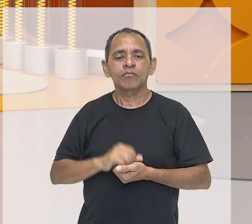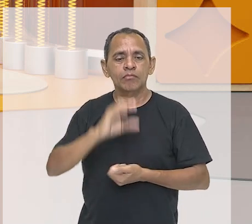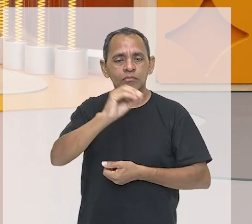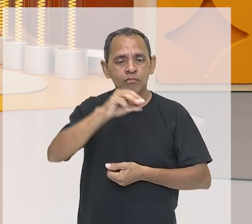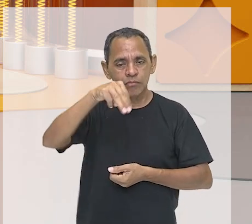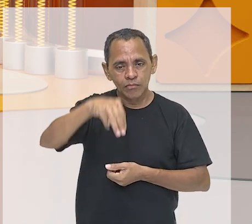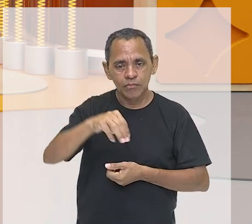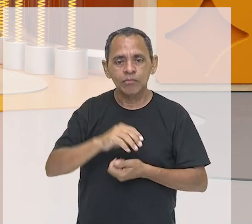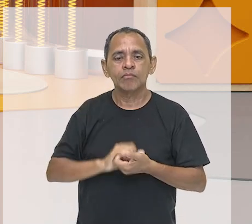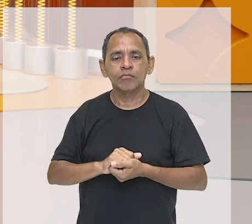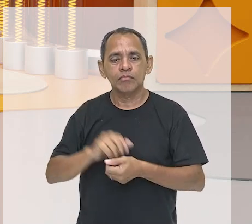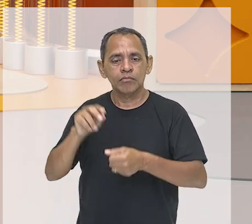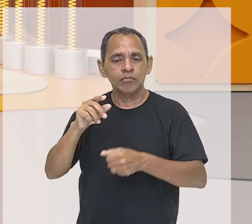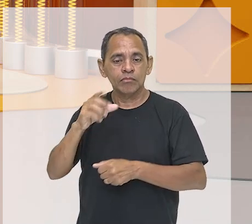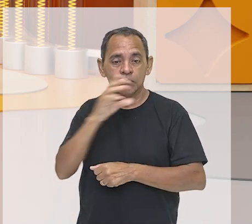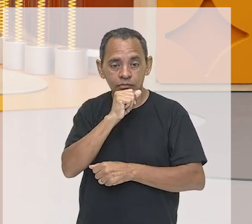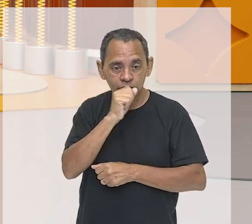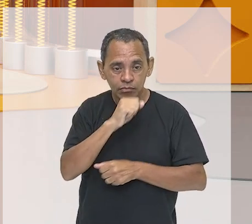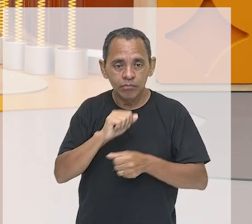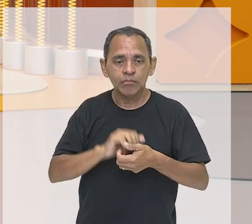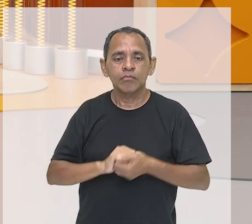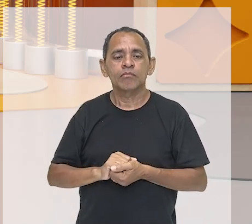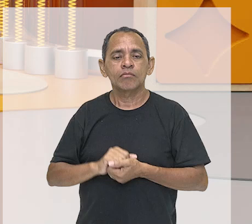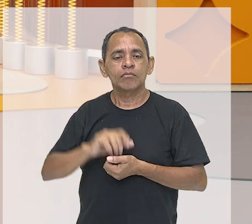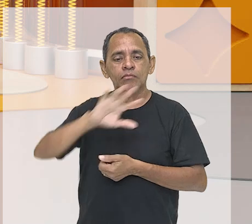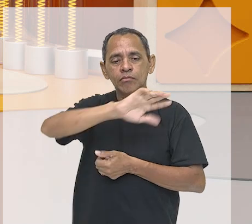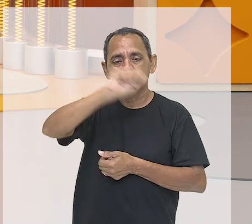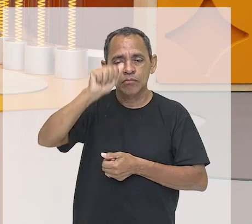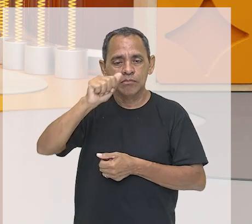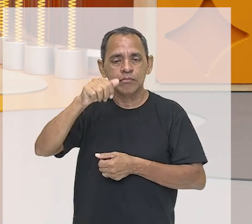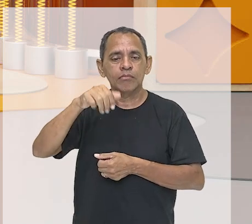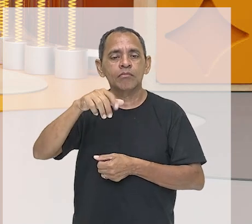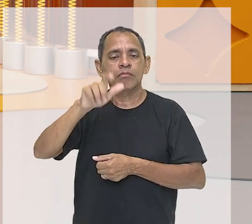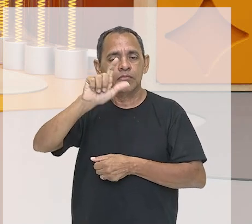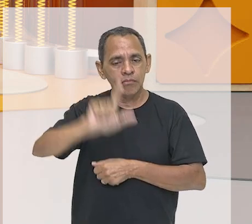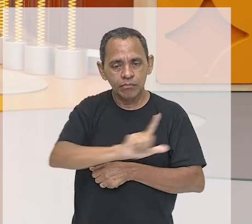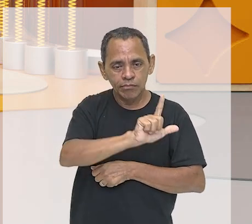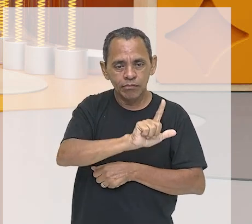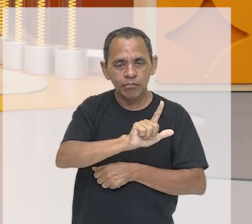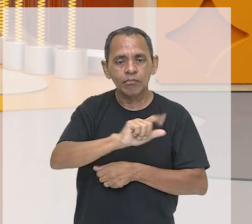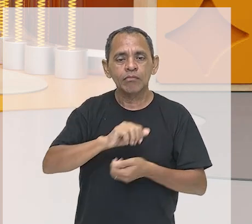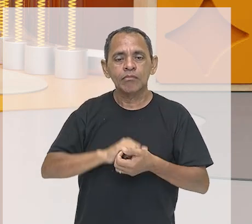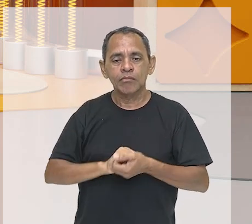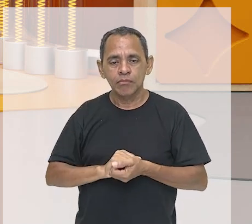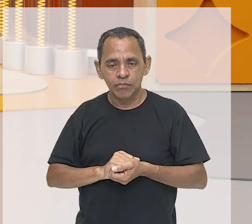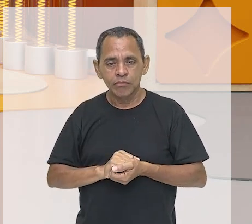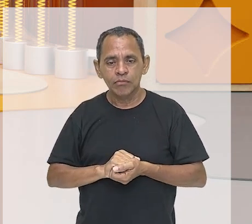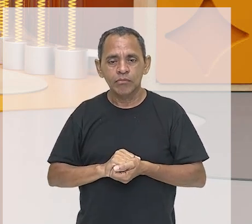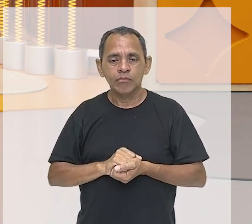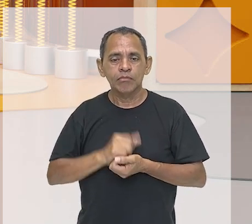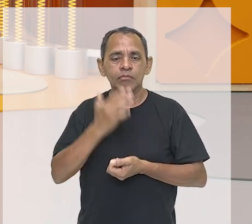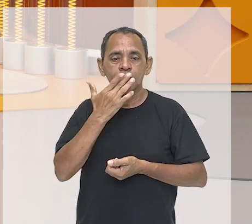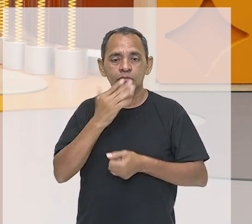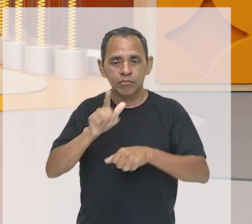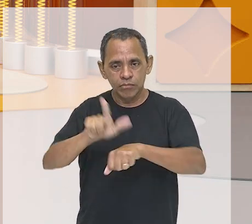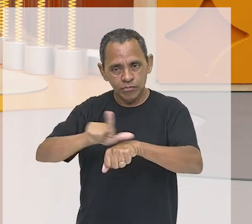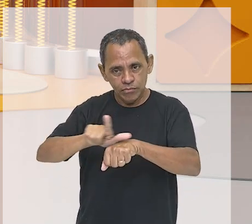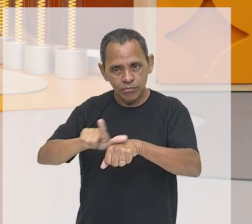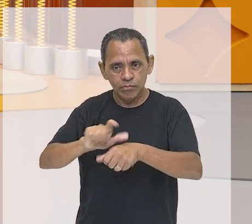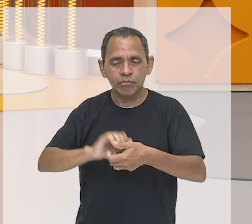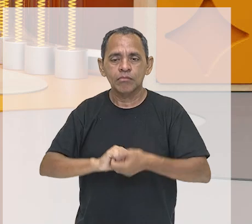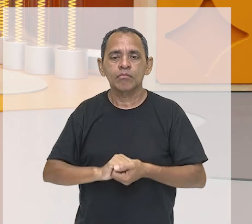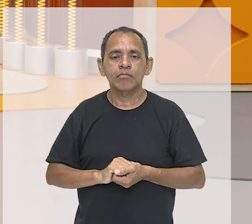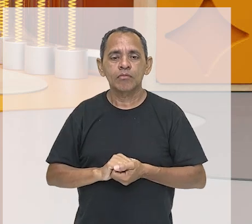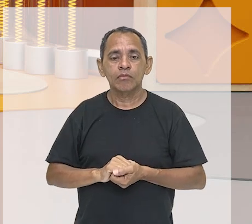Ásia Meridional está em lilás e o Extremo Oriente está de verde claro, tá bom? Então